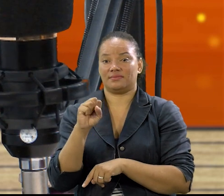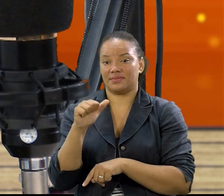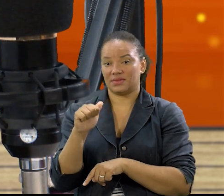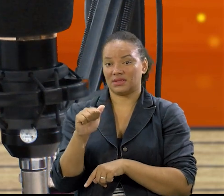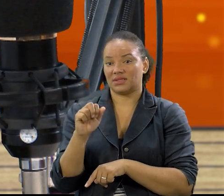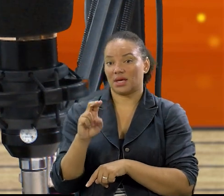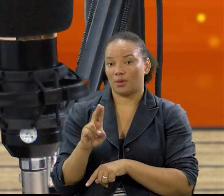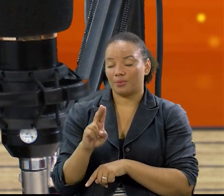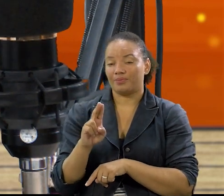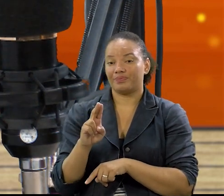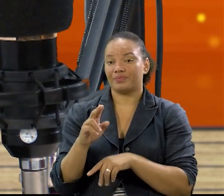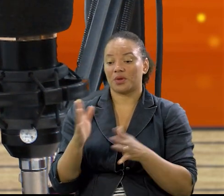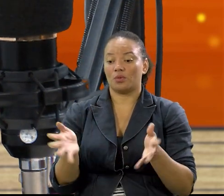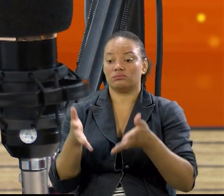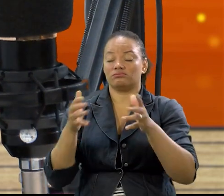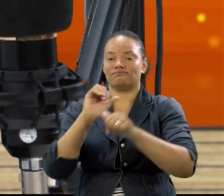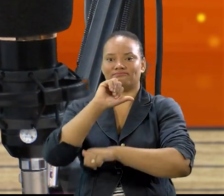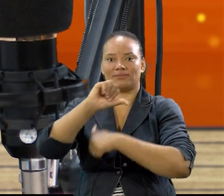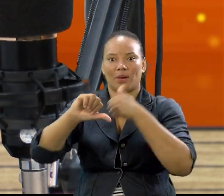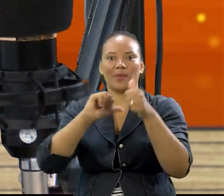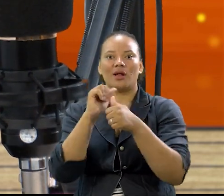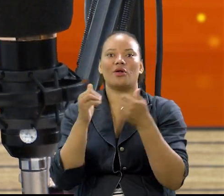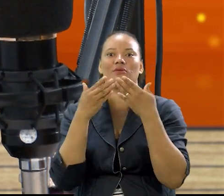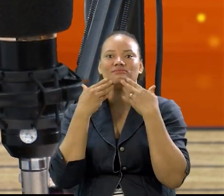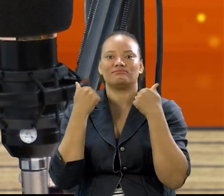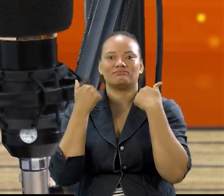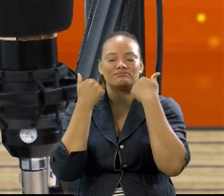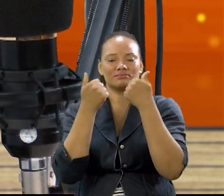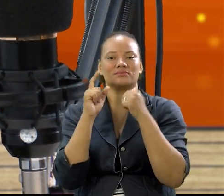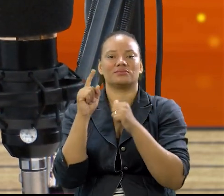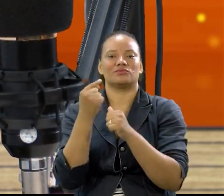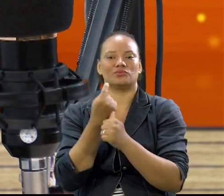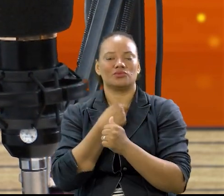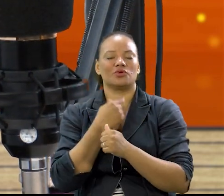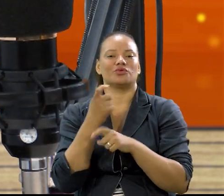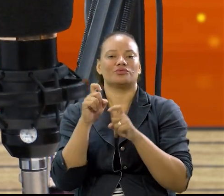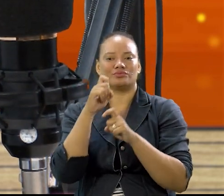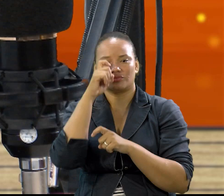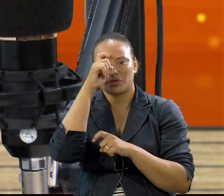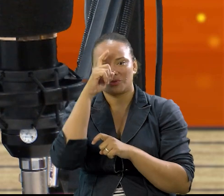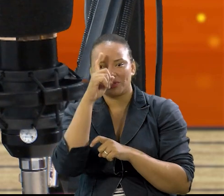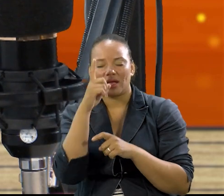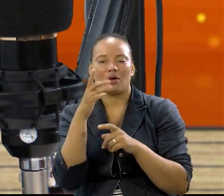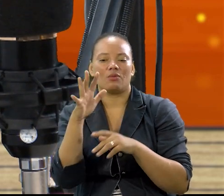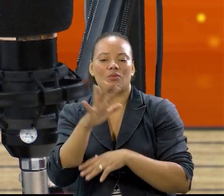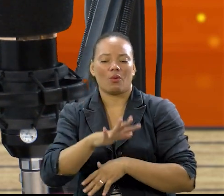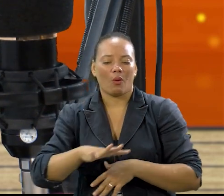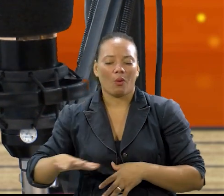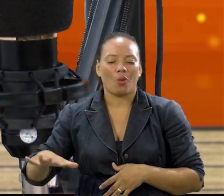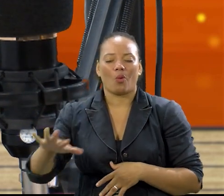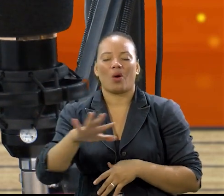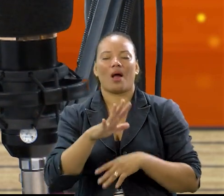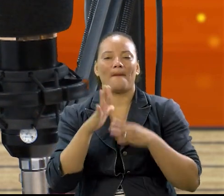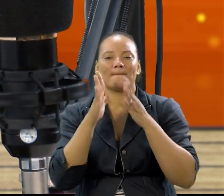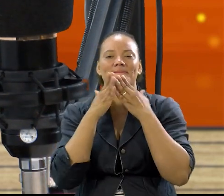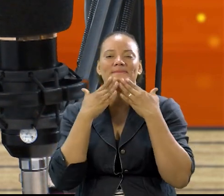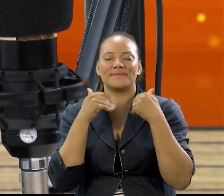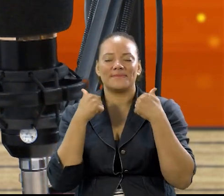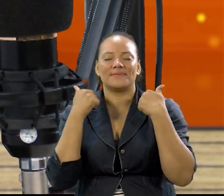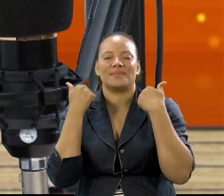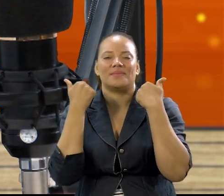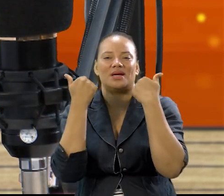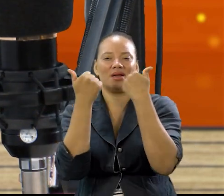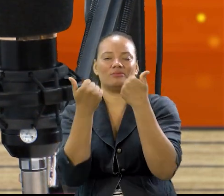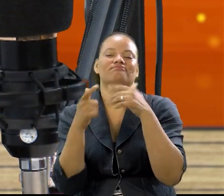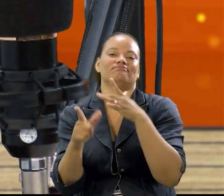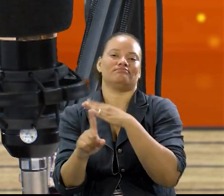deu deu um op no hospital né pra gente para que a gente possa ter uma uma melhor ambiência um um para que